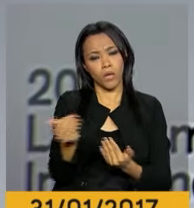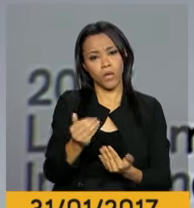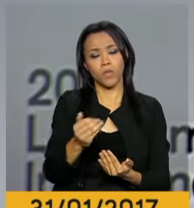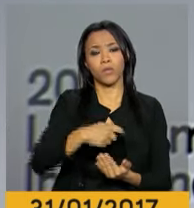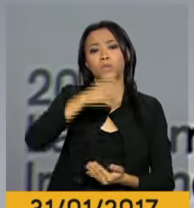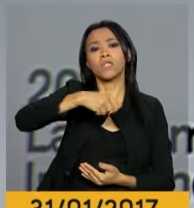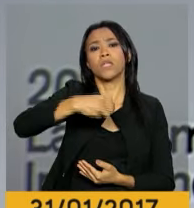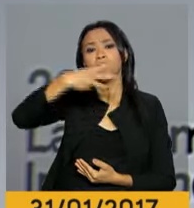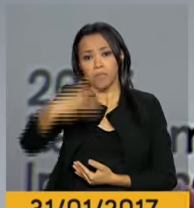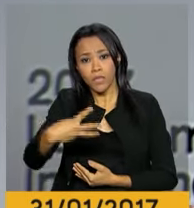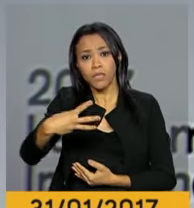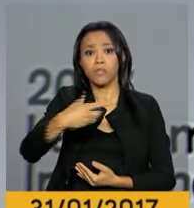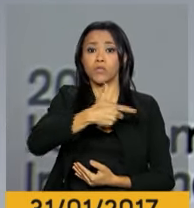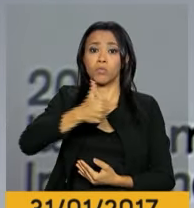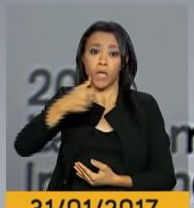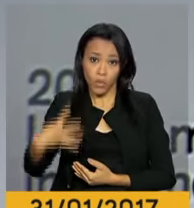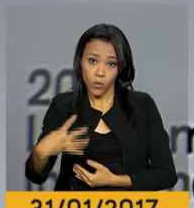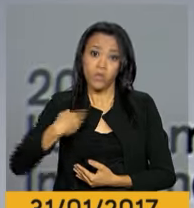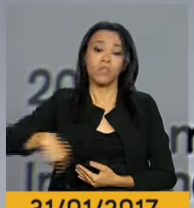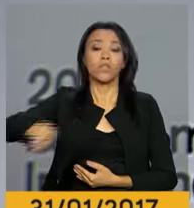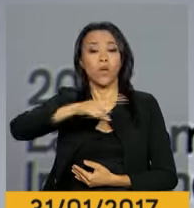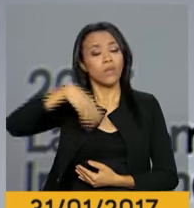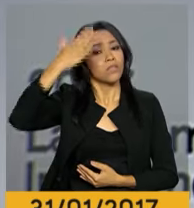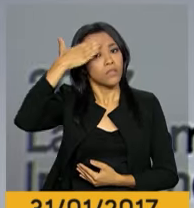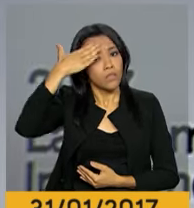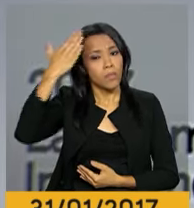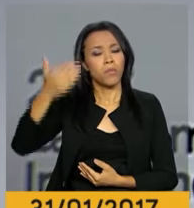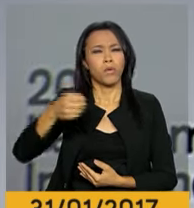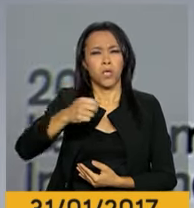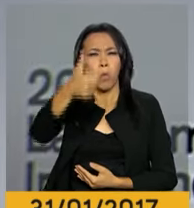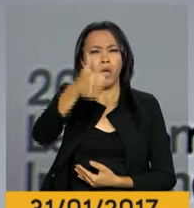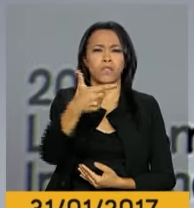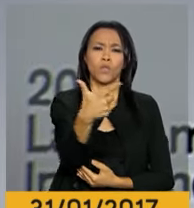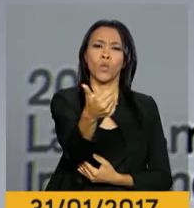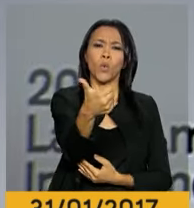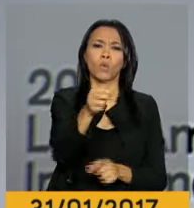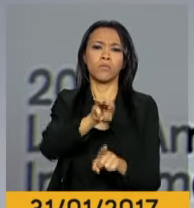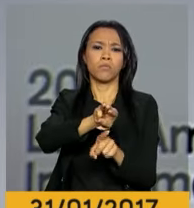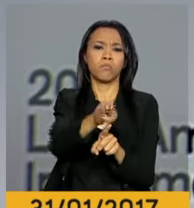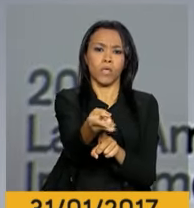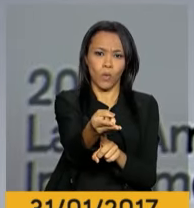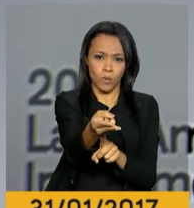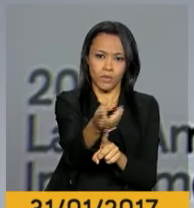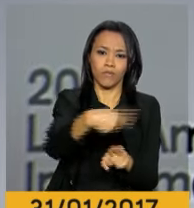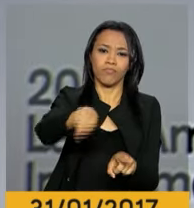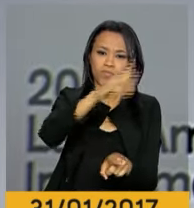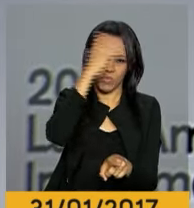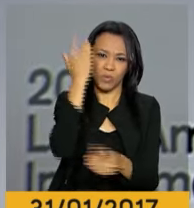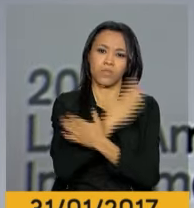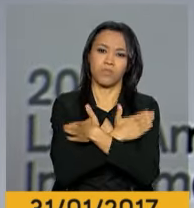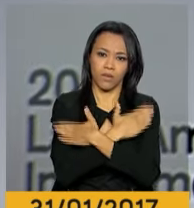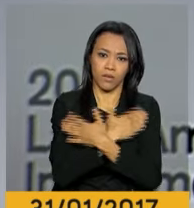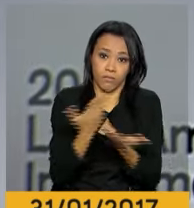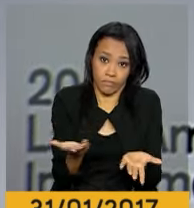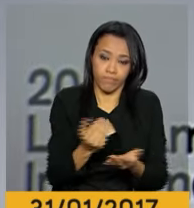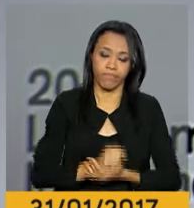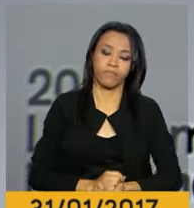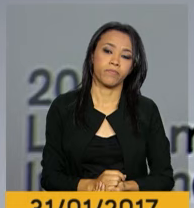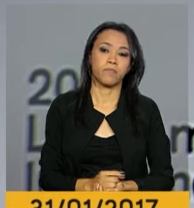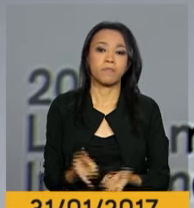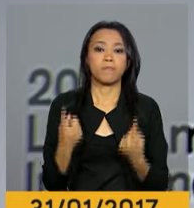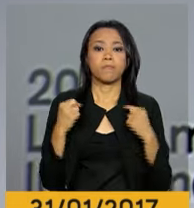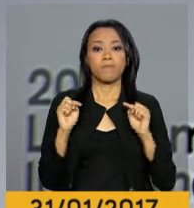2014 com desemprego sabemos todos de quase 12 milhões de pessoas pois bem a